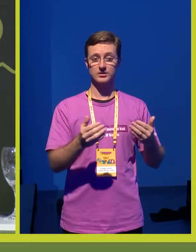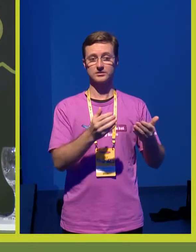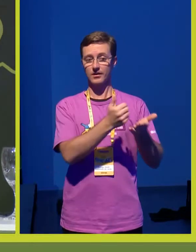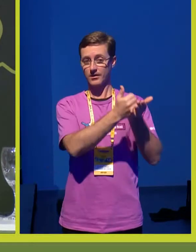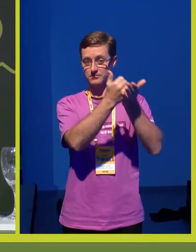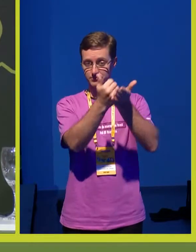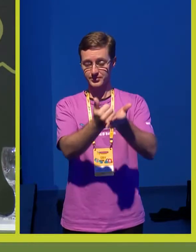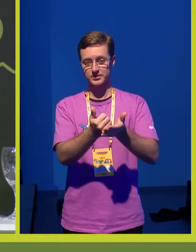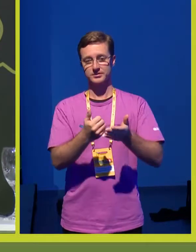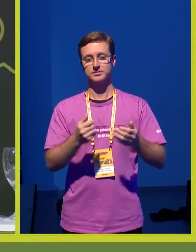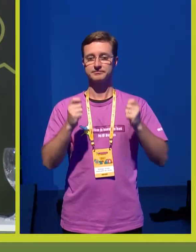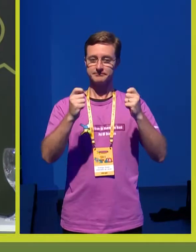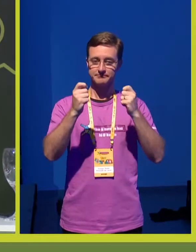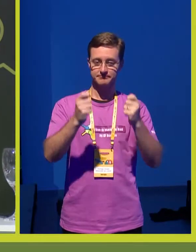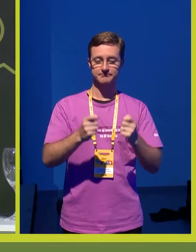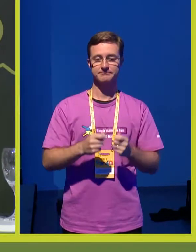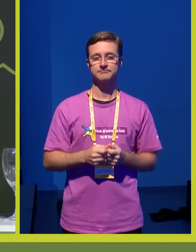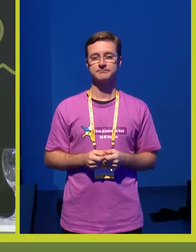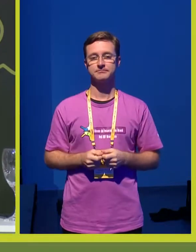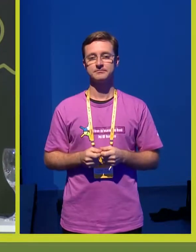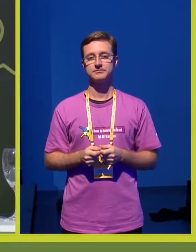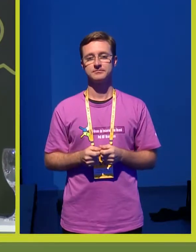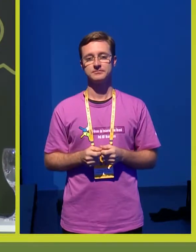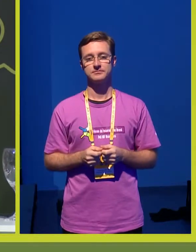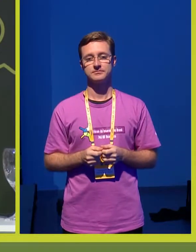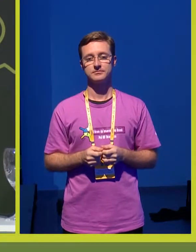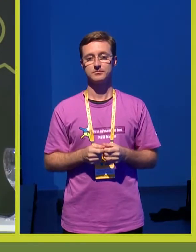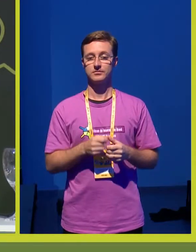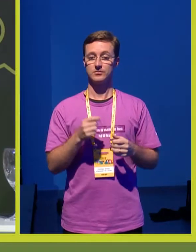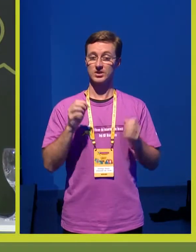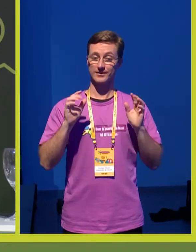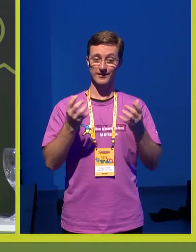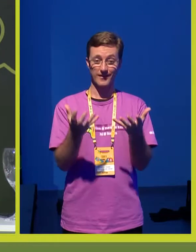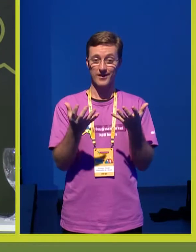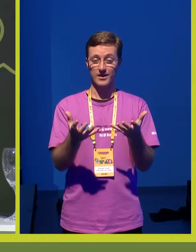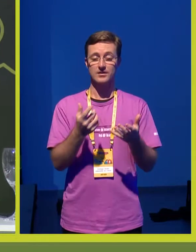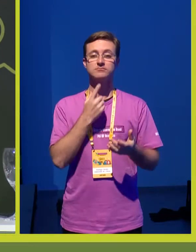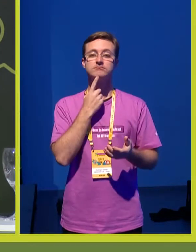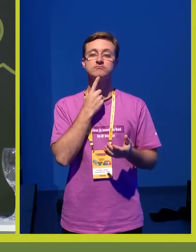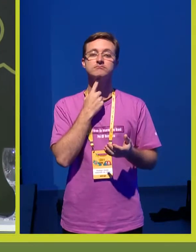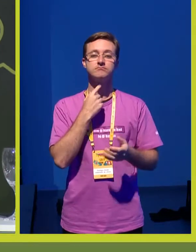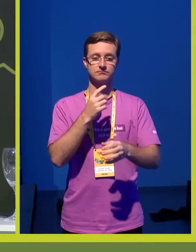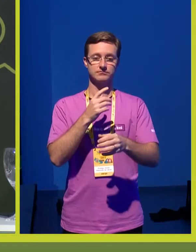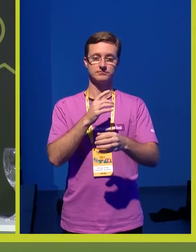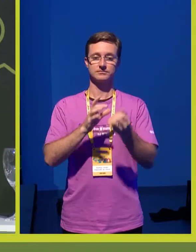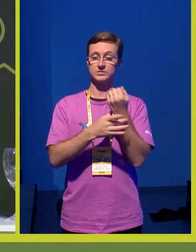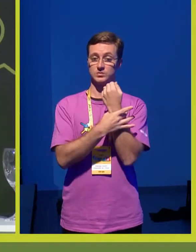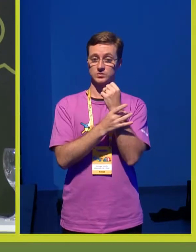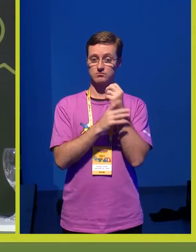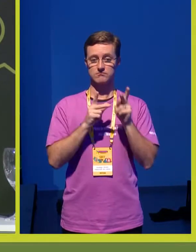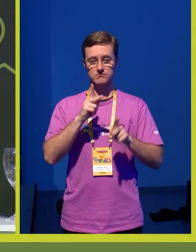o banimento então em relação pela segurança pública a utilização de reconhecimento facial